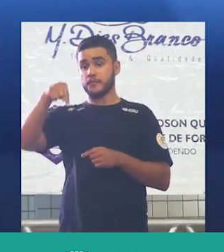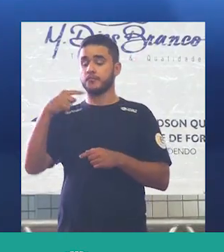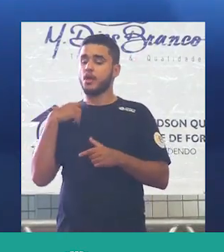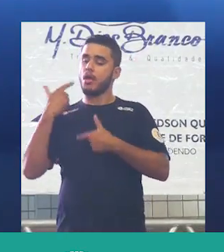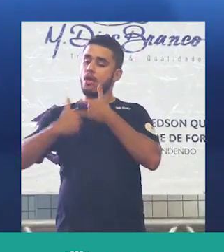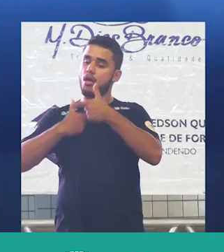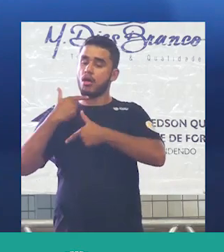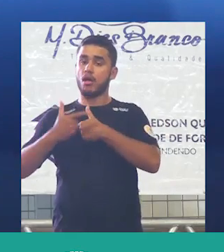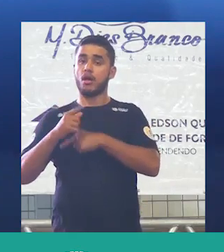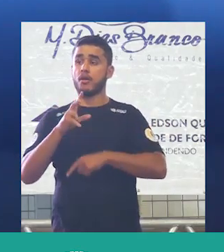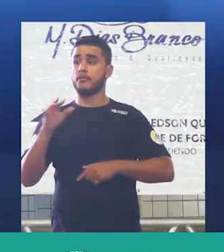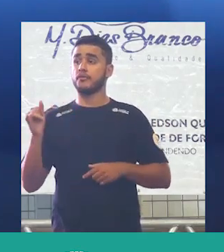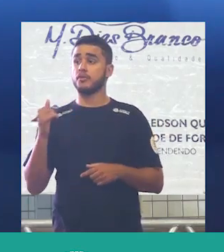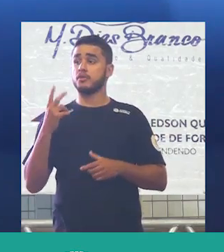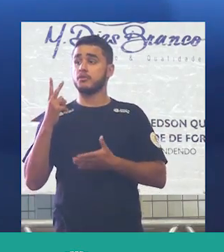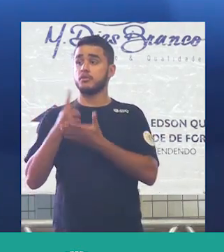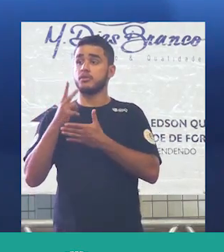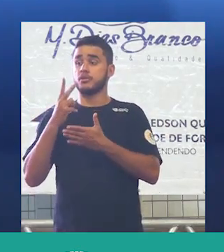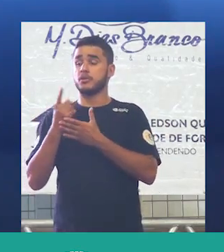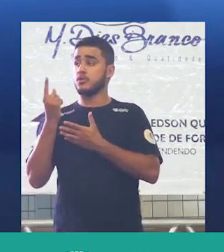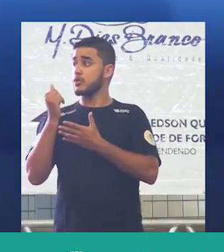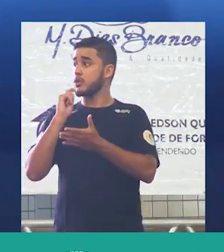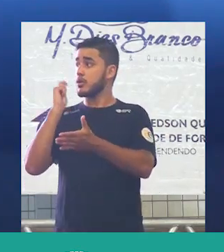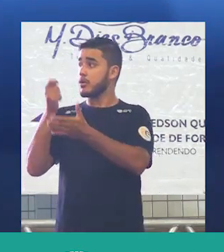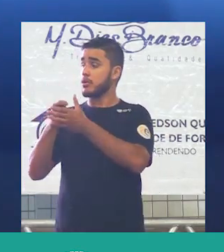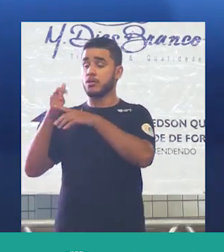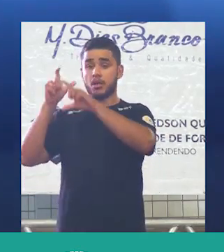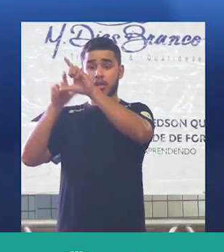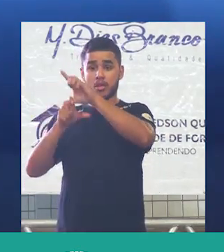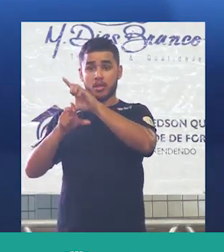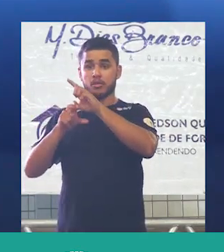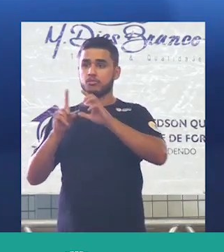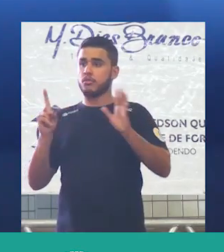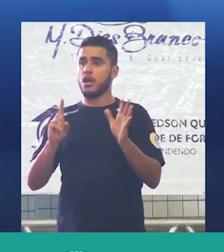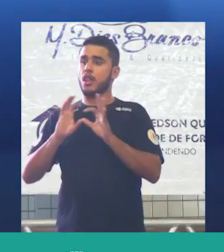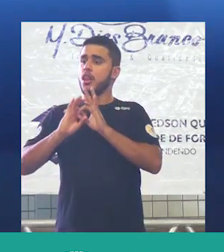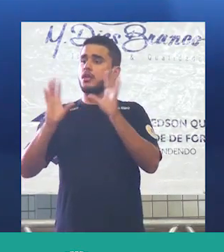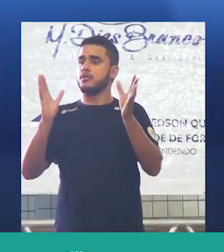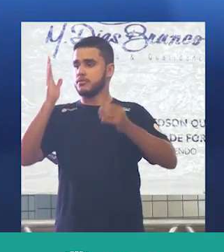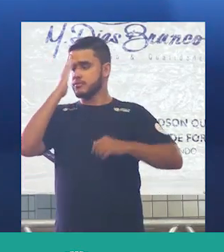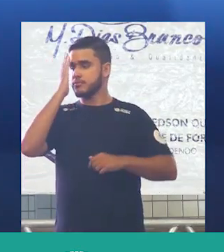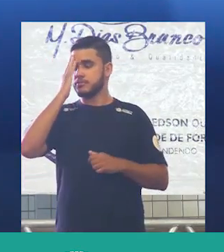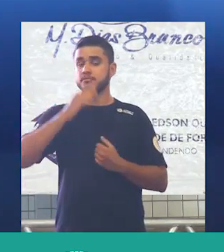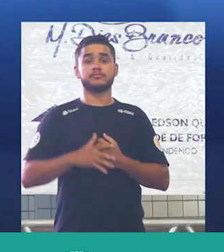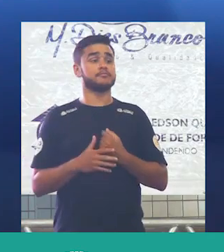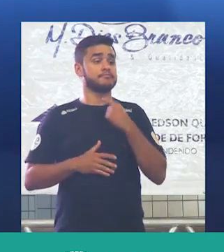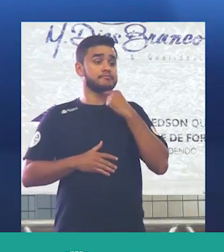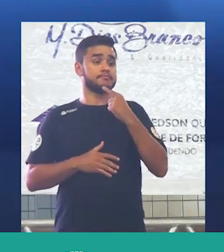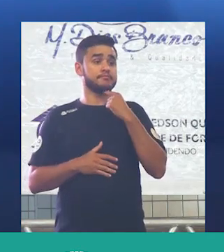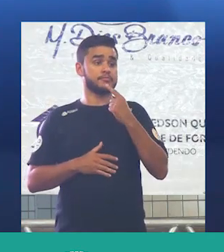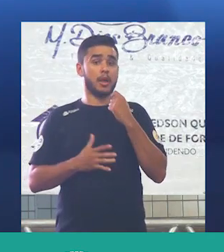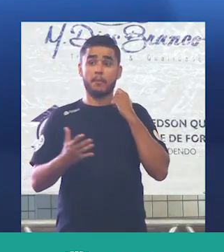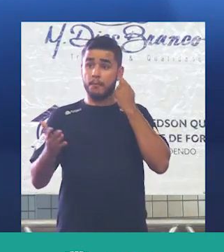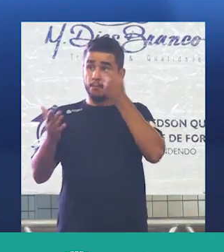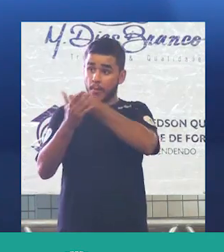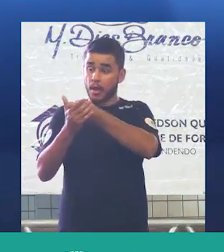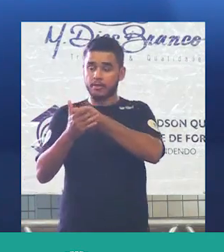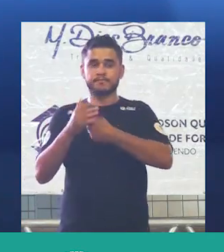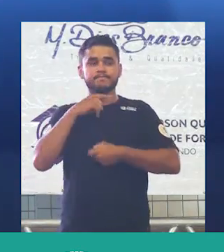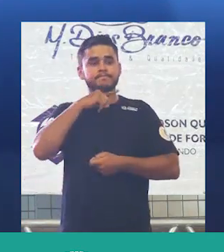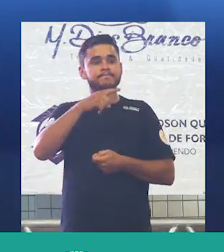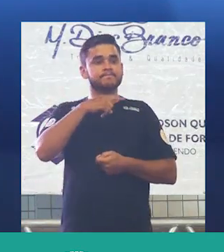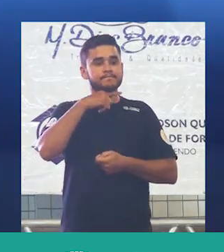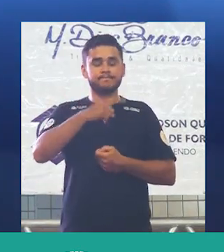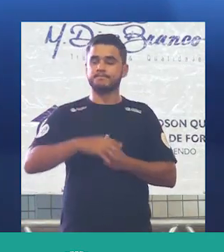para esse latifundiário até o dia de pagar suas dívidas. Quando pagasse suas dívidas, ele estava livre. Difícil era pagar as dívidas dele, né? Mas tudo